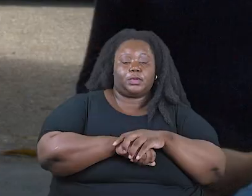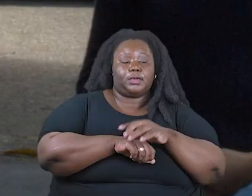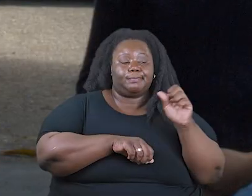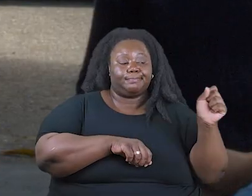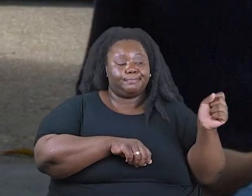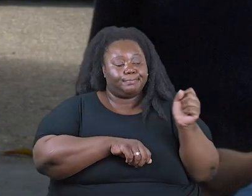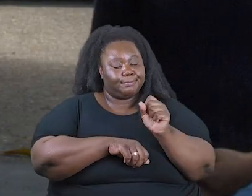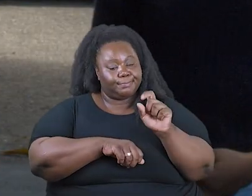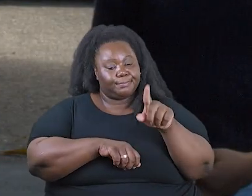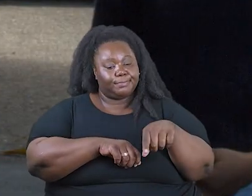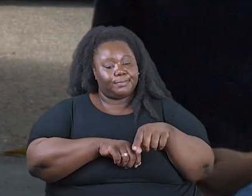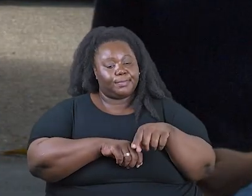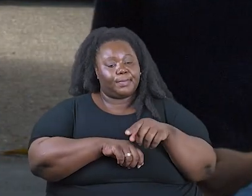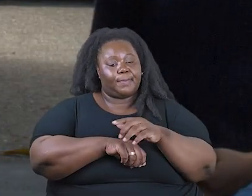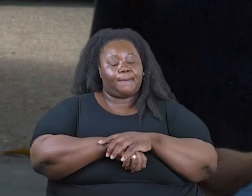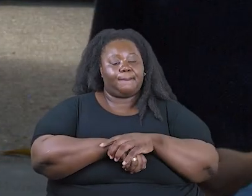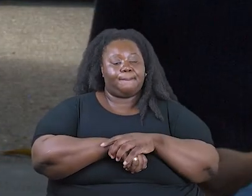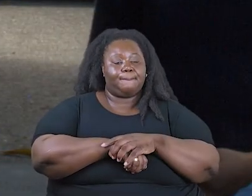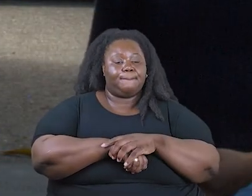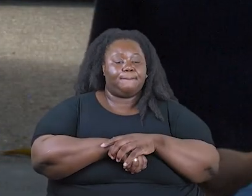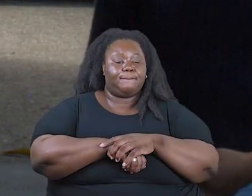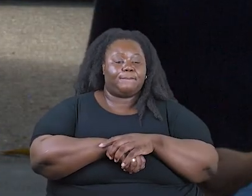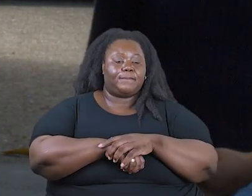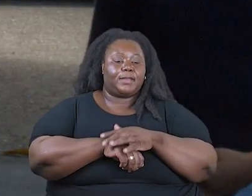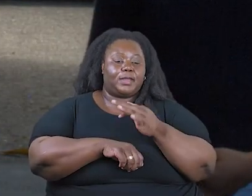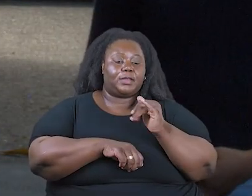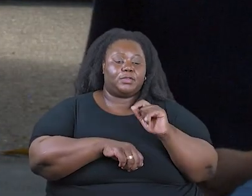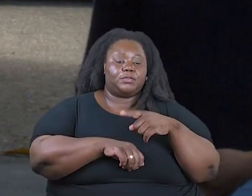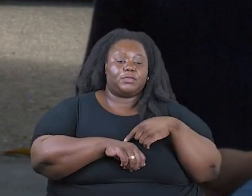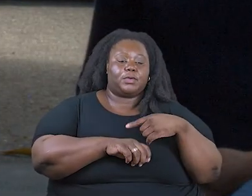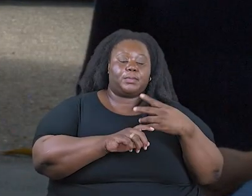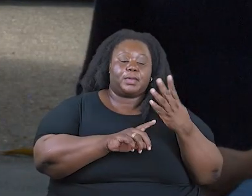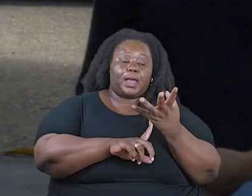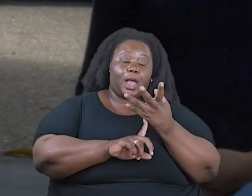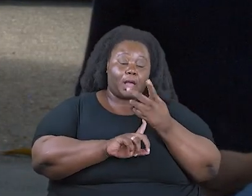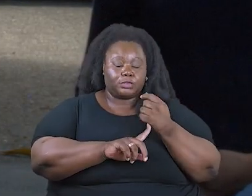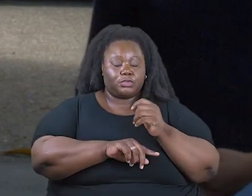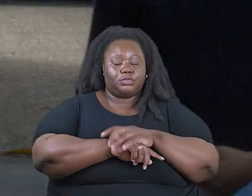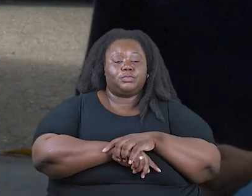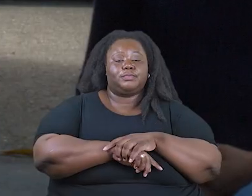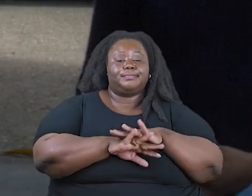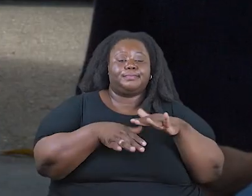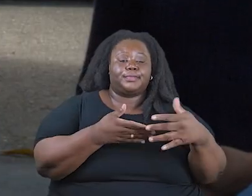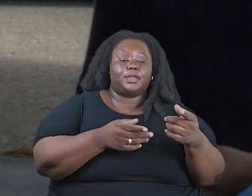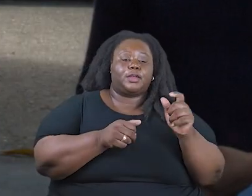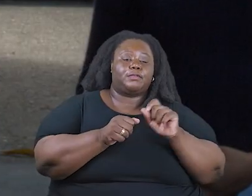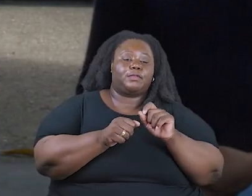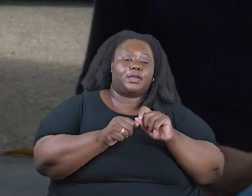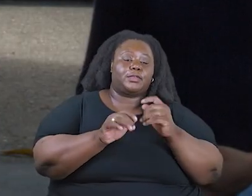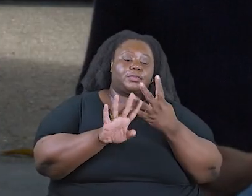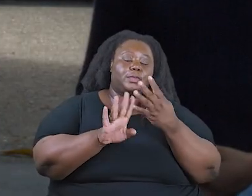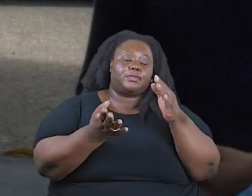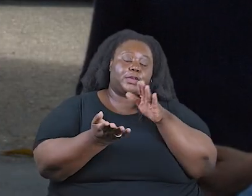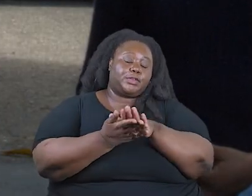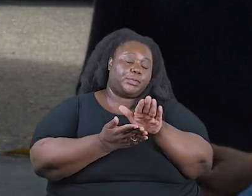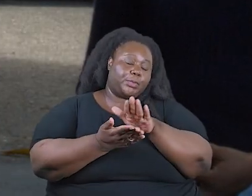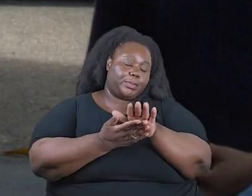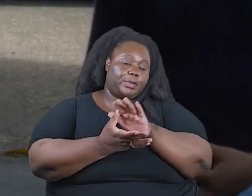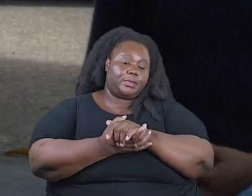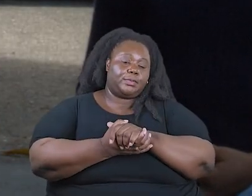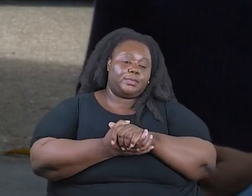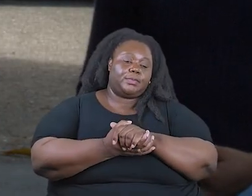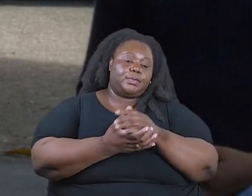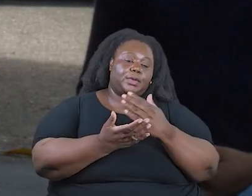essa lógica, que é uma lógica do fã, para o campo da arte. E aí, então, vai fazer uma feira de